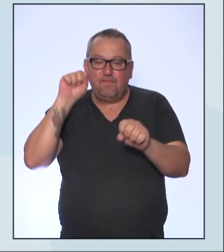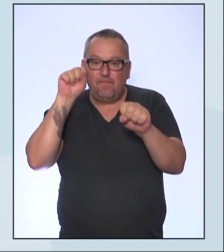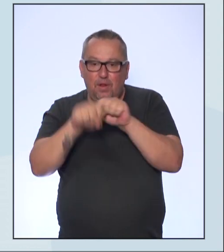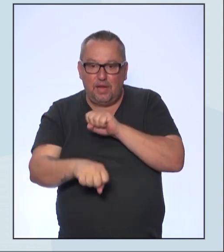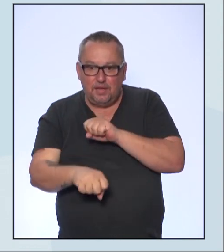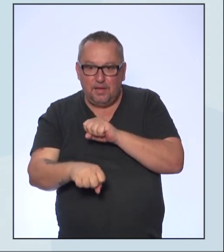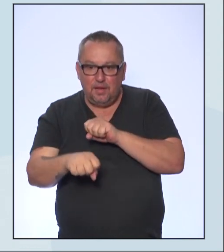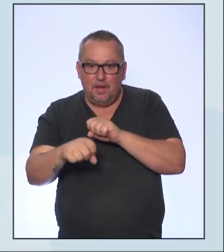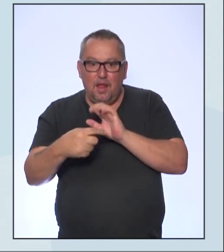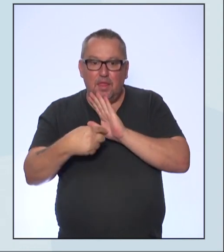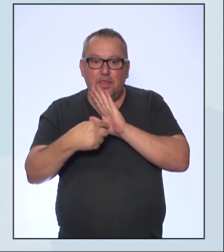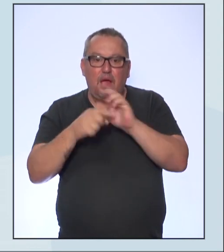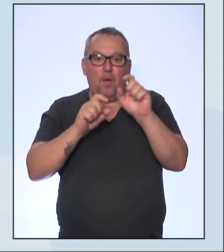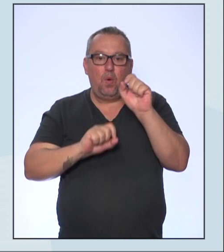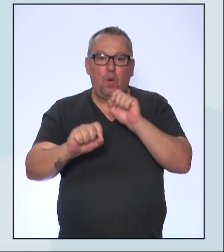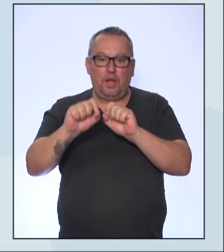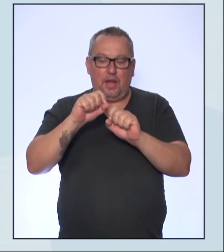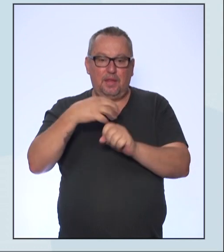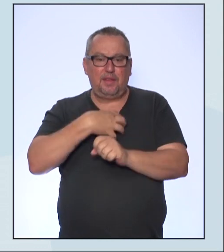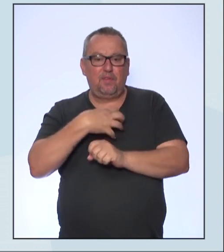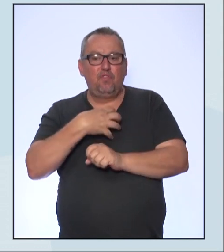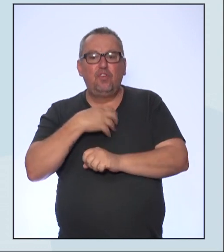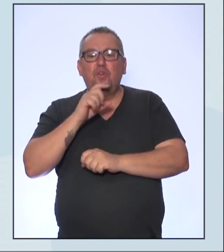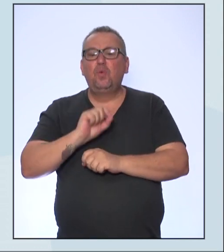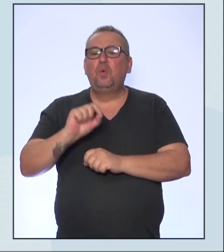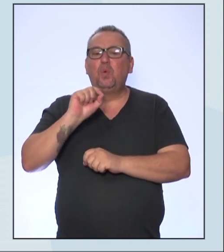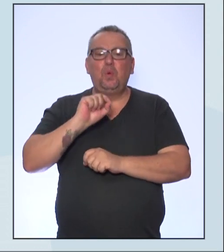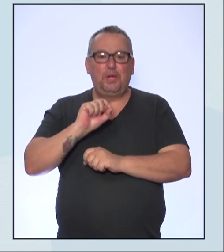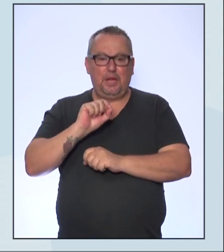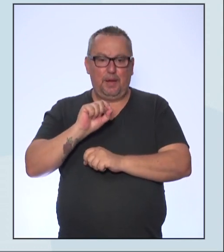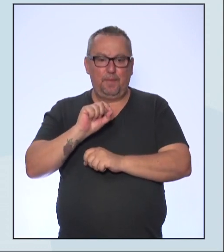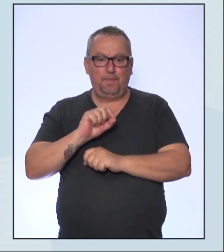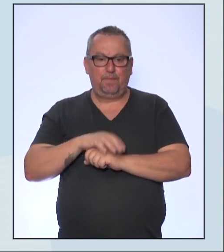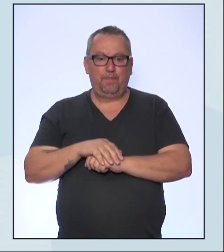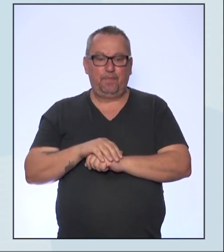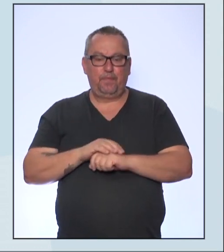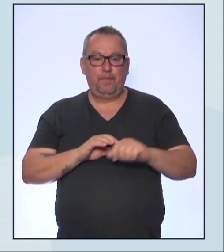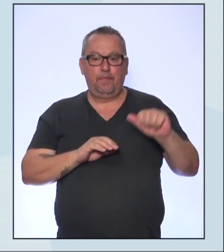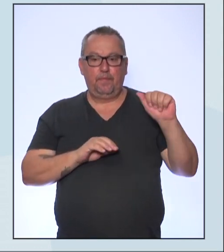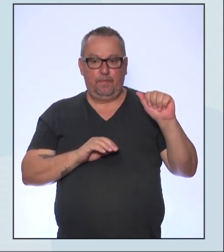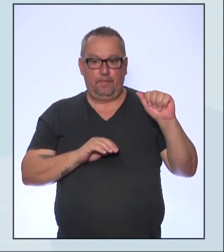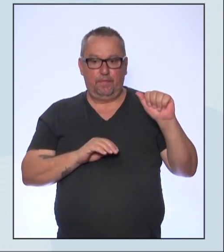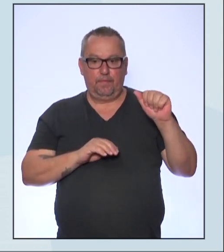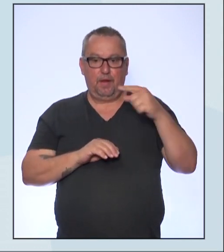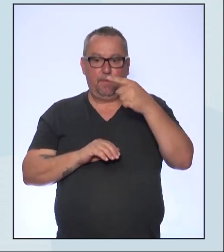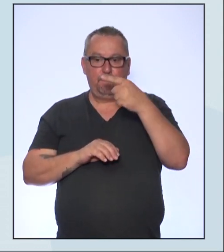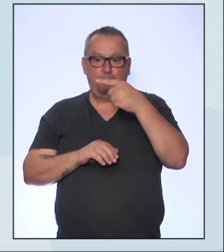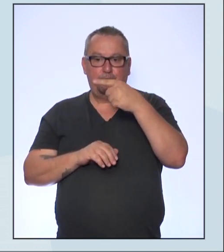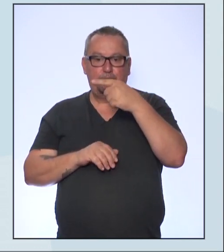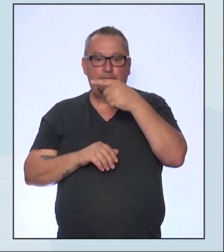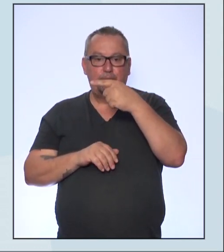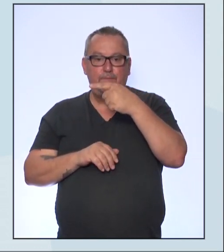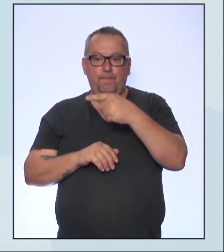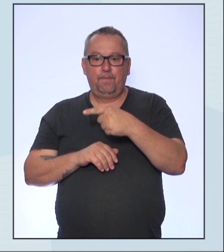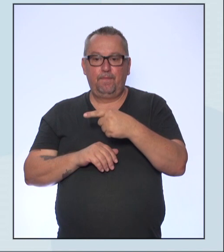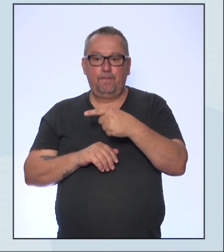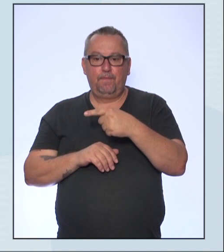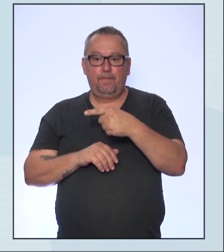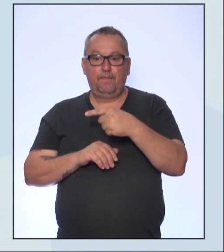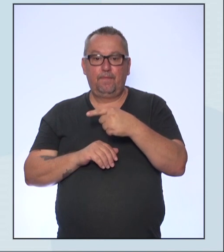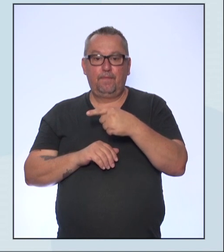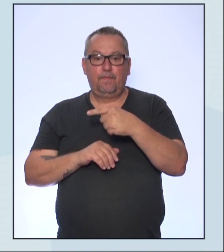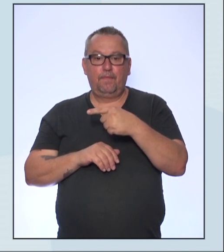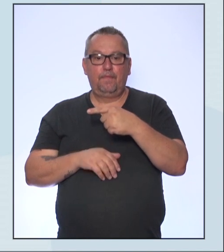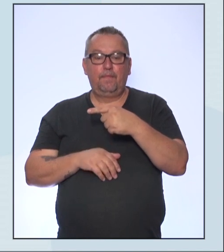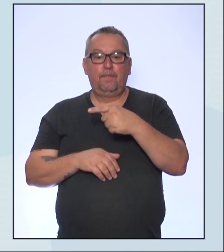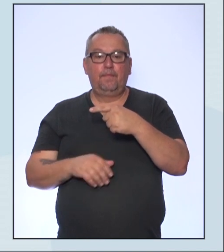no enunciado efeito de, mais uma figura de linguagem, gente, vamos lá. Letra A, antítese. Letra B,